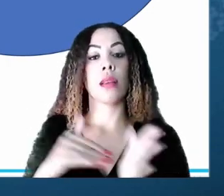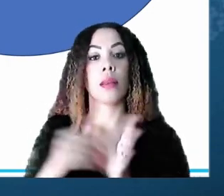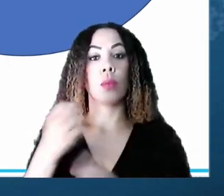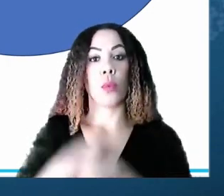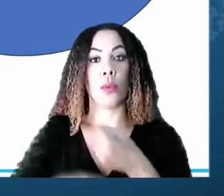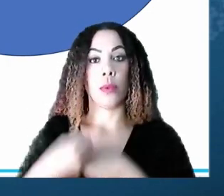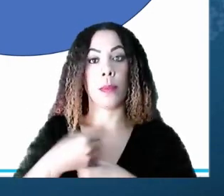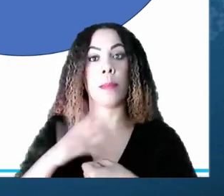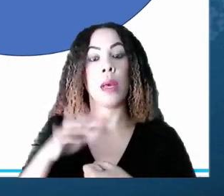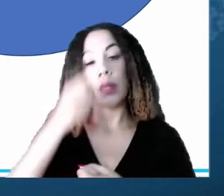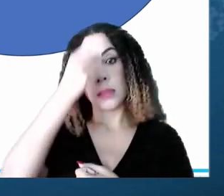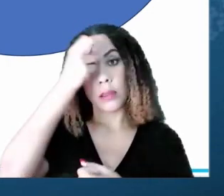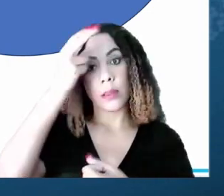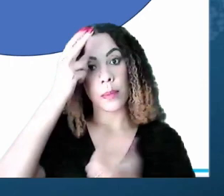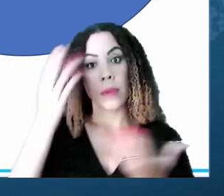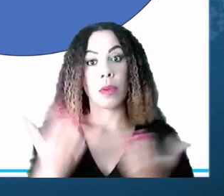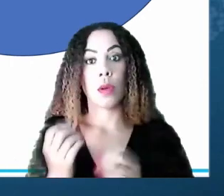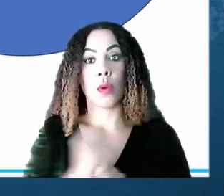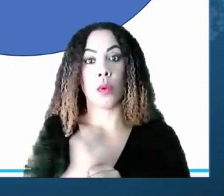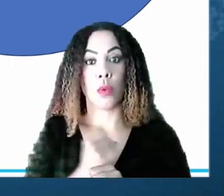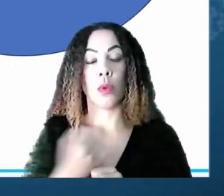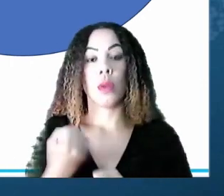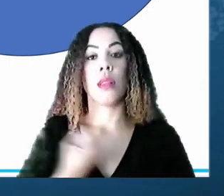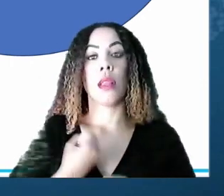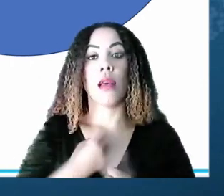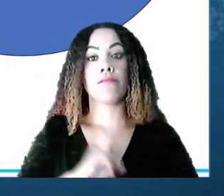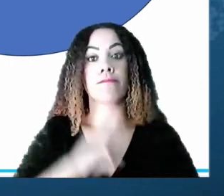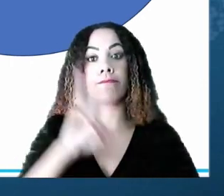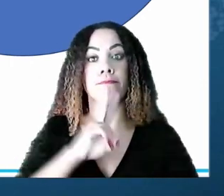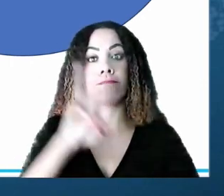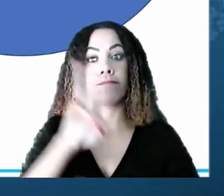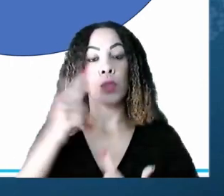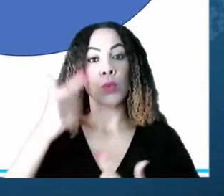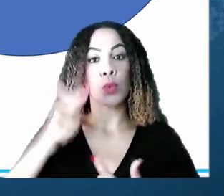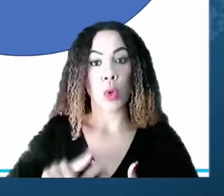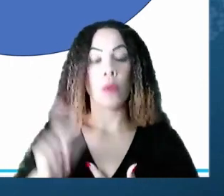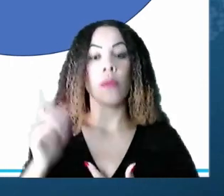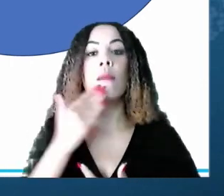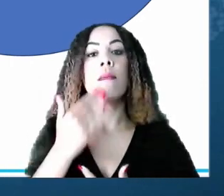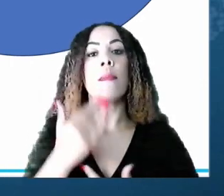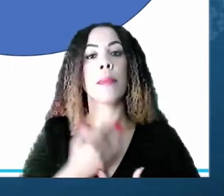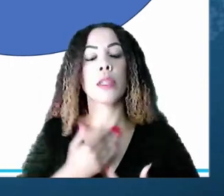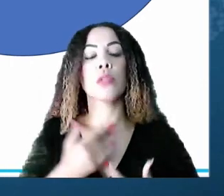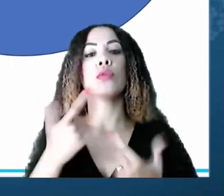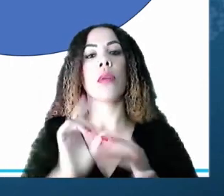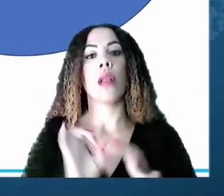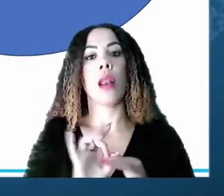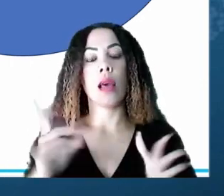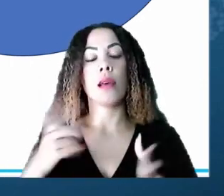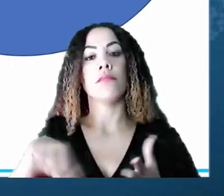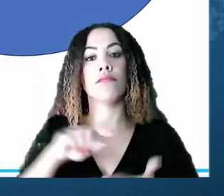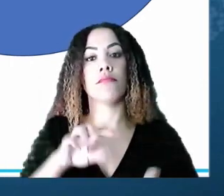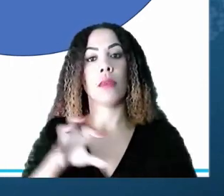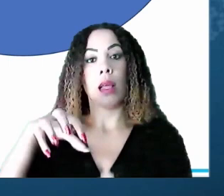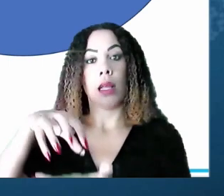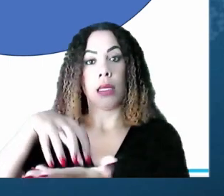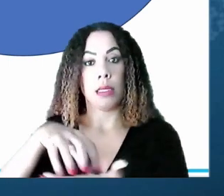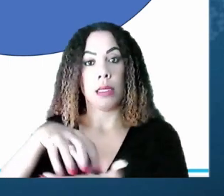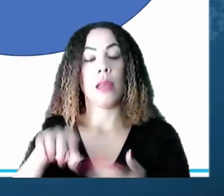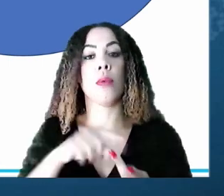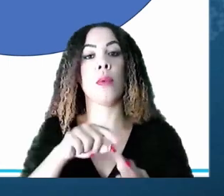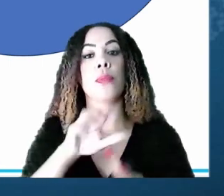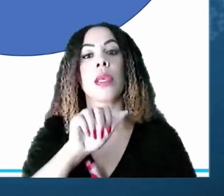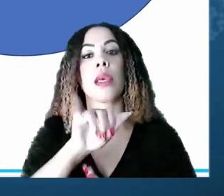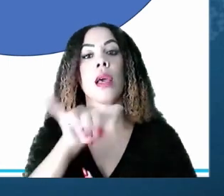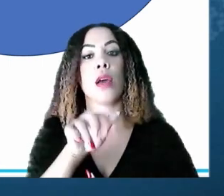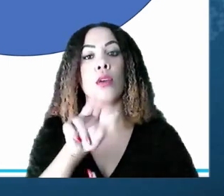ano, com o número de casos altíssimo, pediu para a gente liberar em outras áreas, então a gente foi para o centro, para o Caju e para a Ilha de Paquetá, estamos